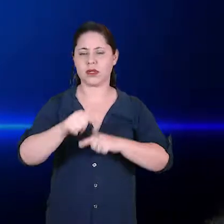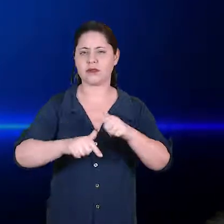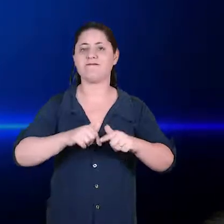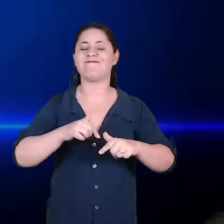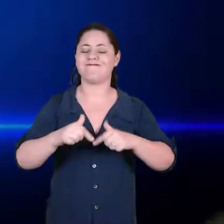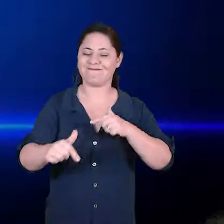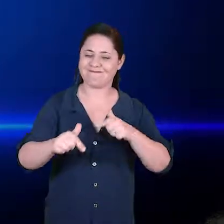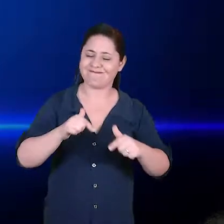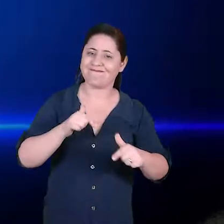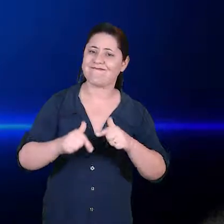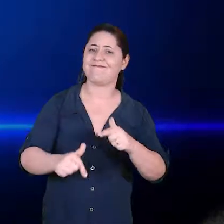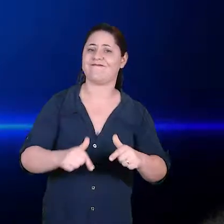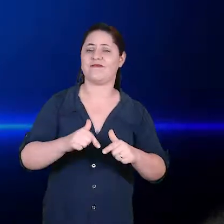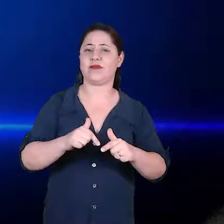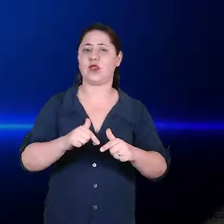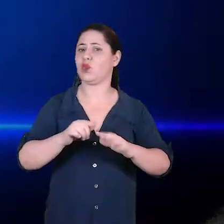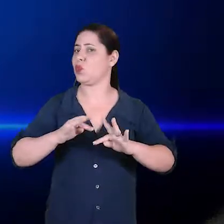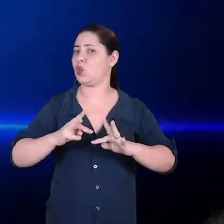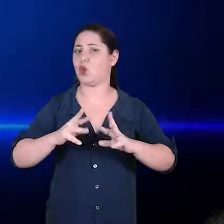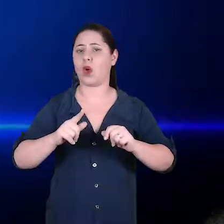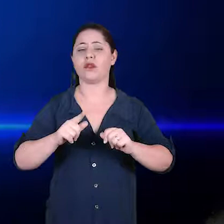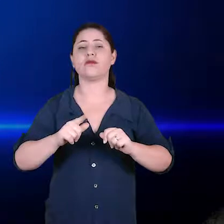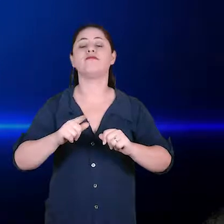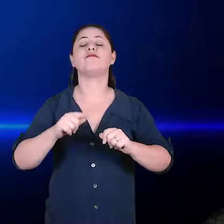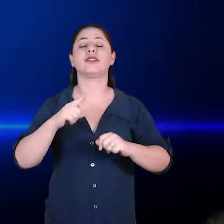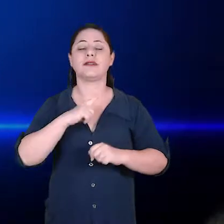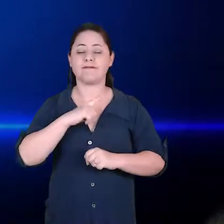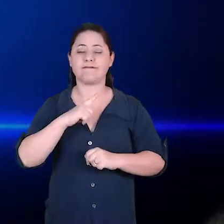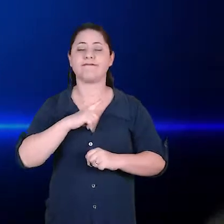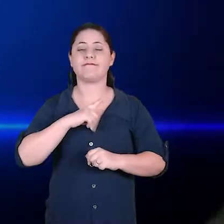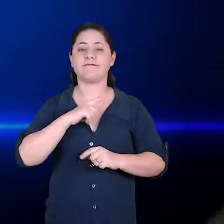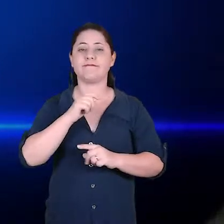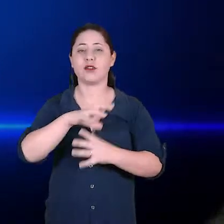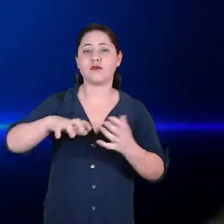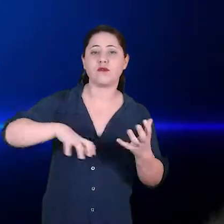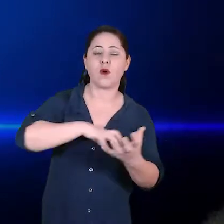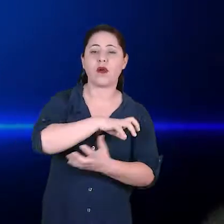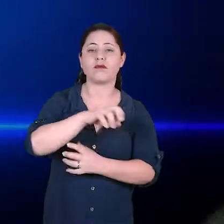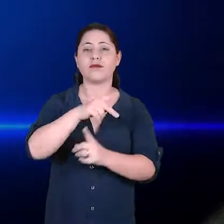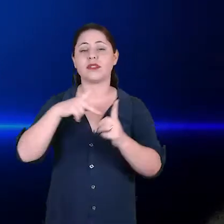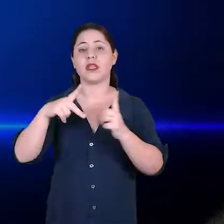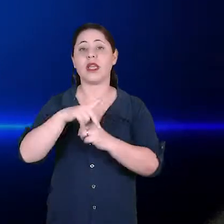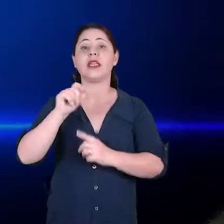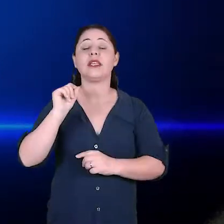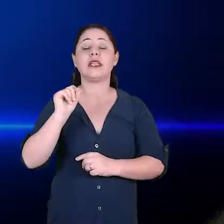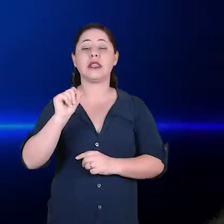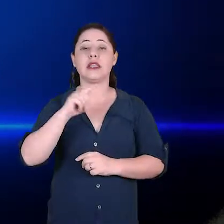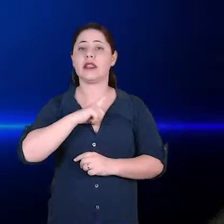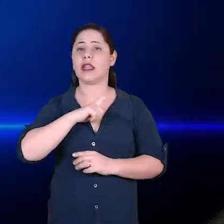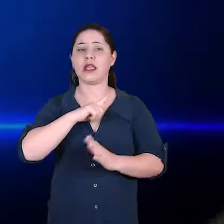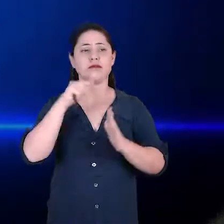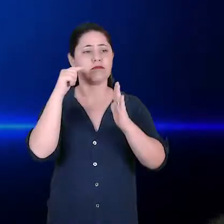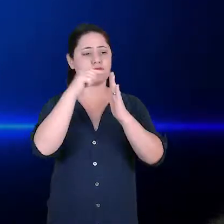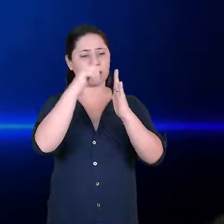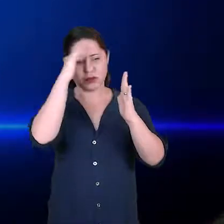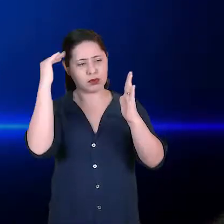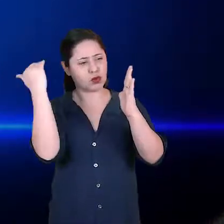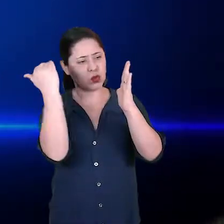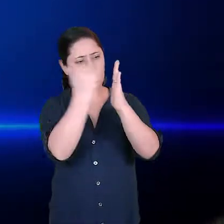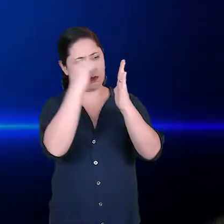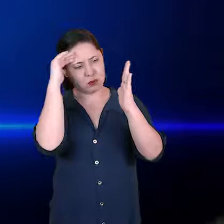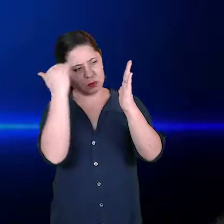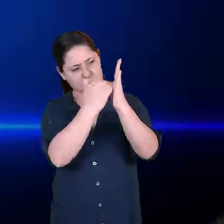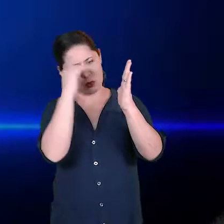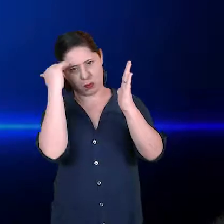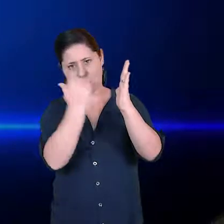em atividade serão afetados pela reforma. Aqueles que já completaram os requisitos para se aposentar